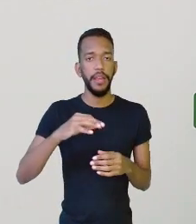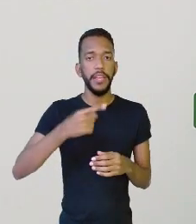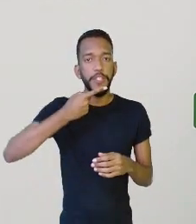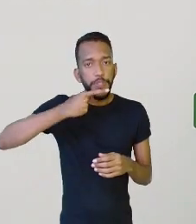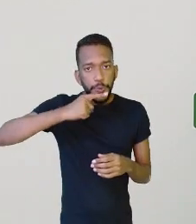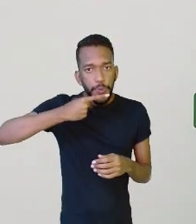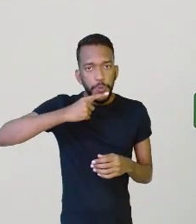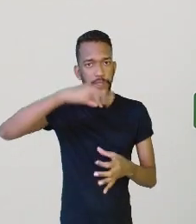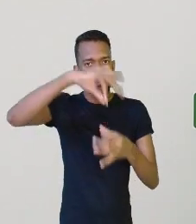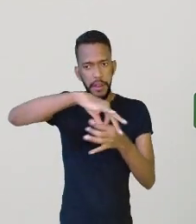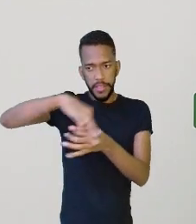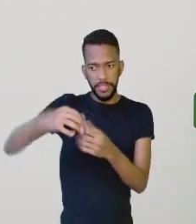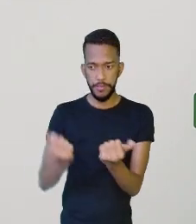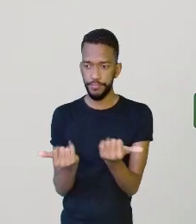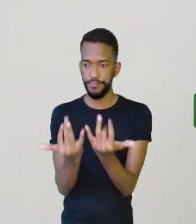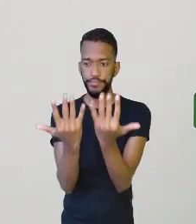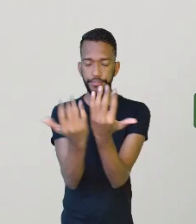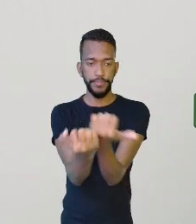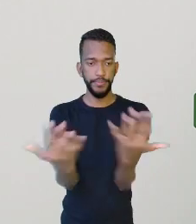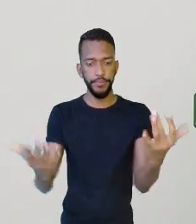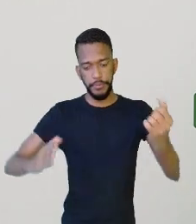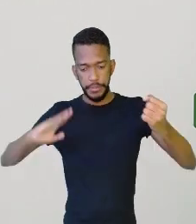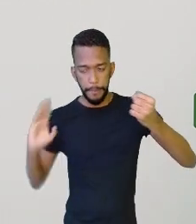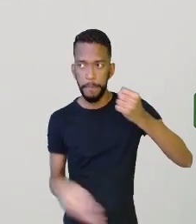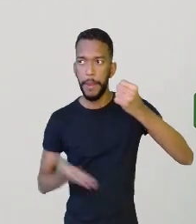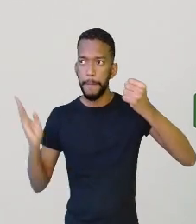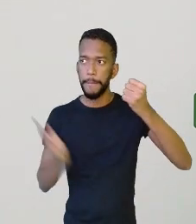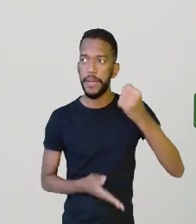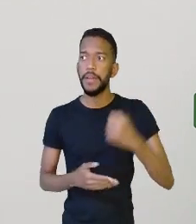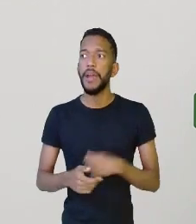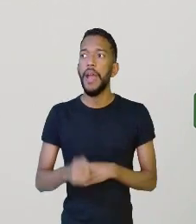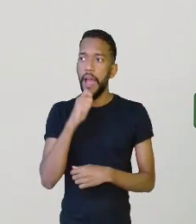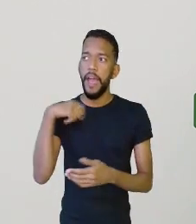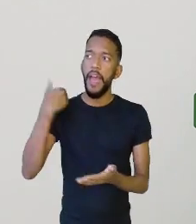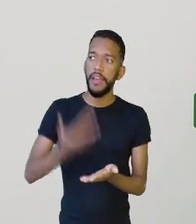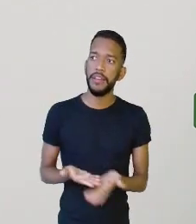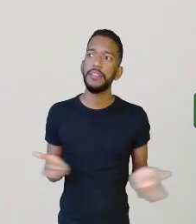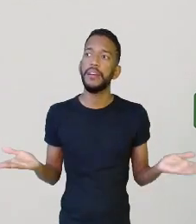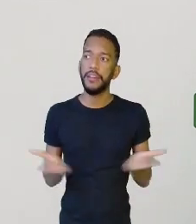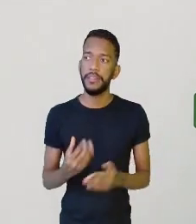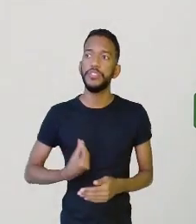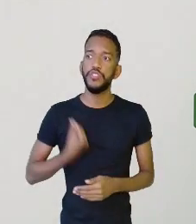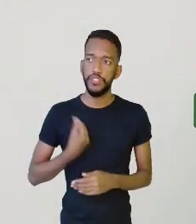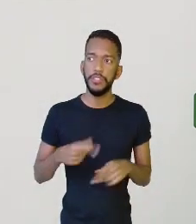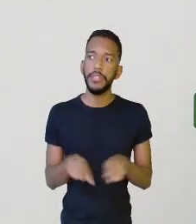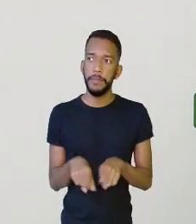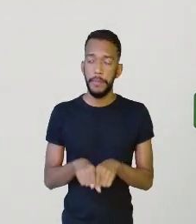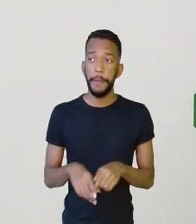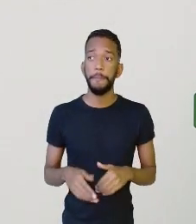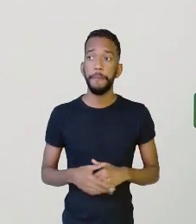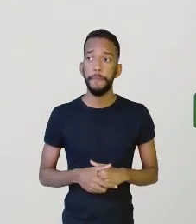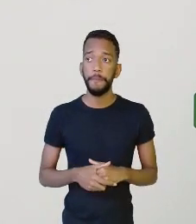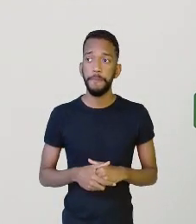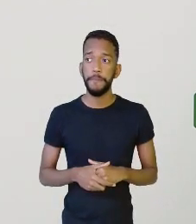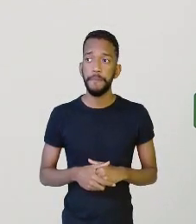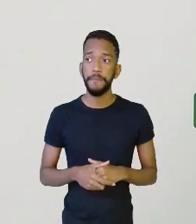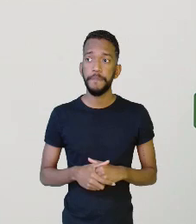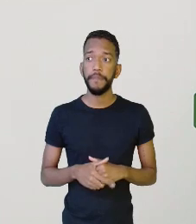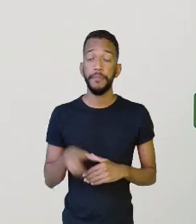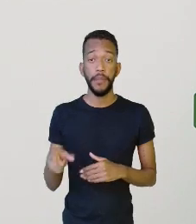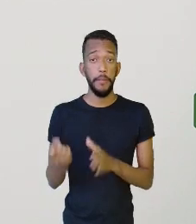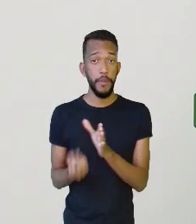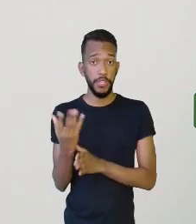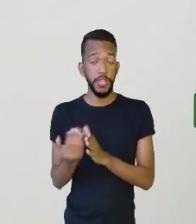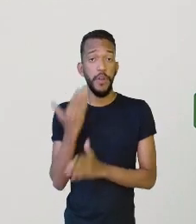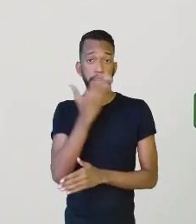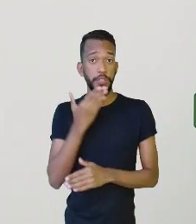de cana-de-açúcar, a lavoura, o corte, ainda há essa presença. A produção de açúcar